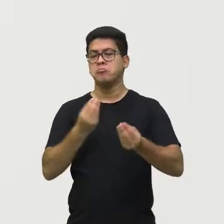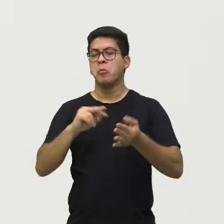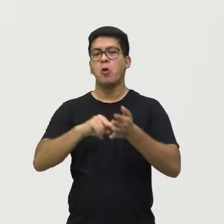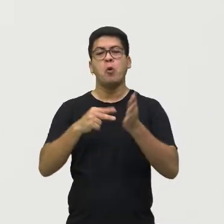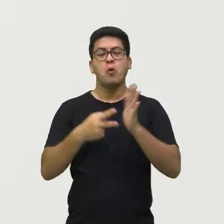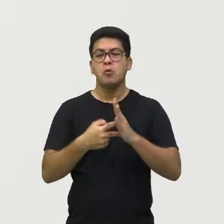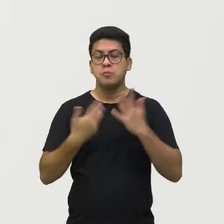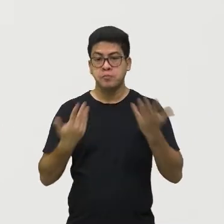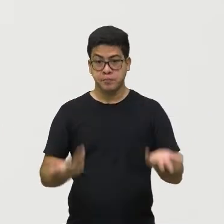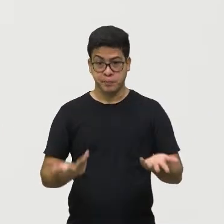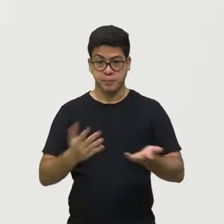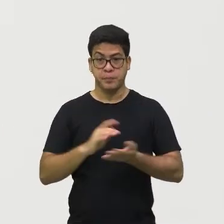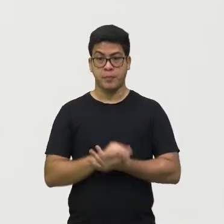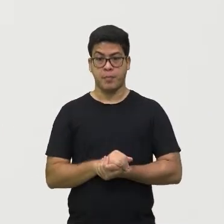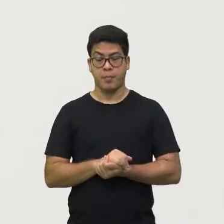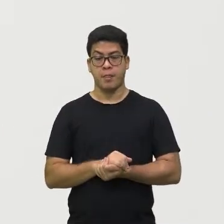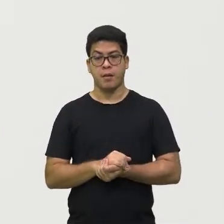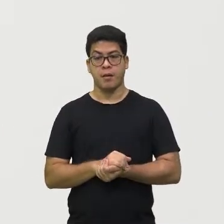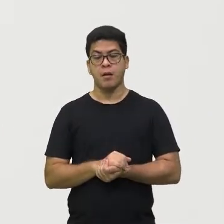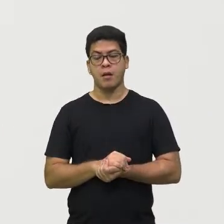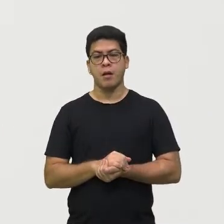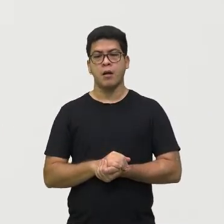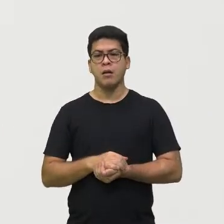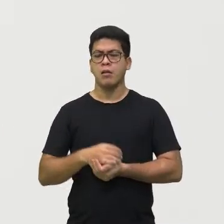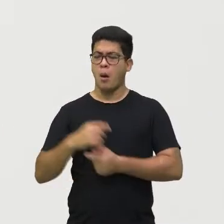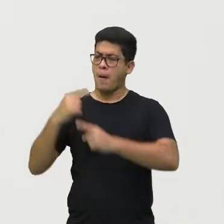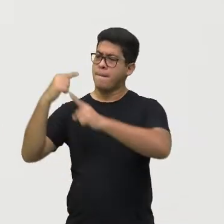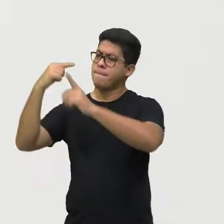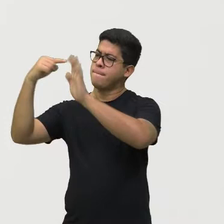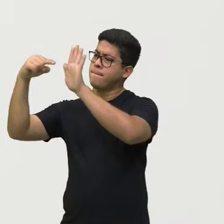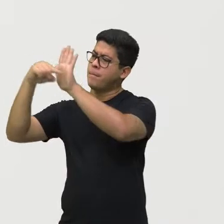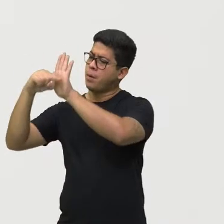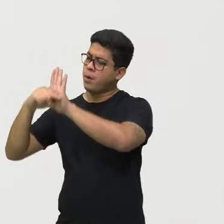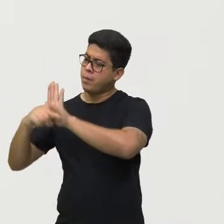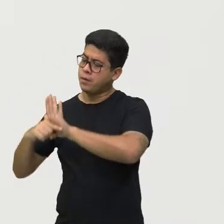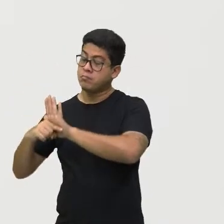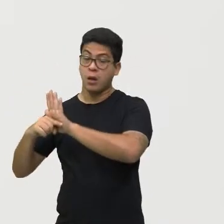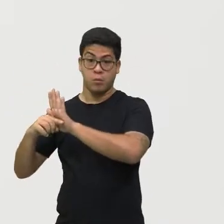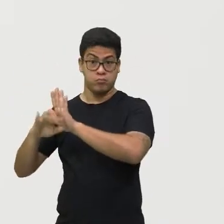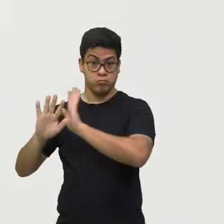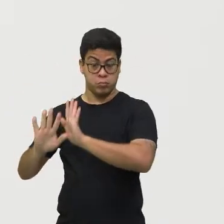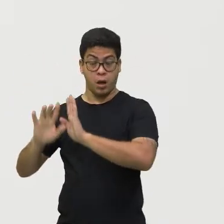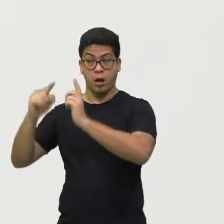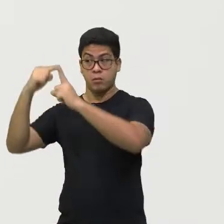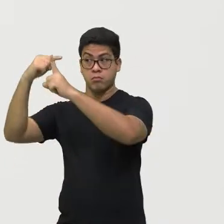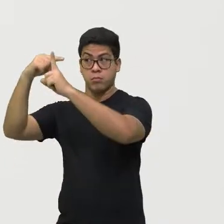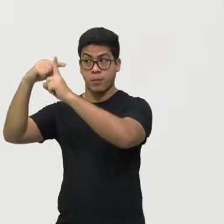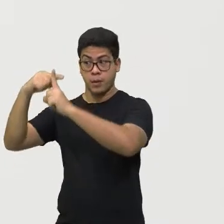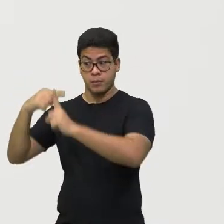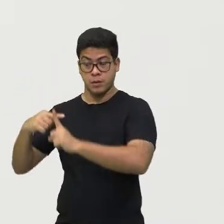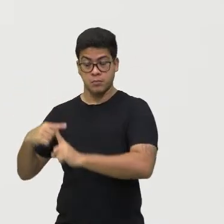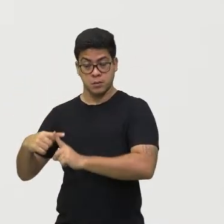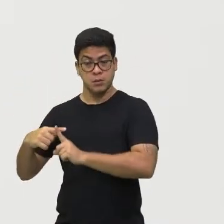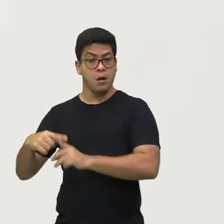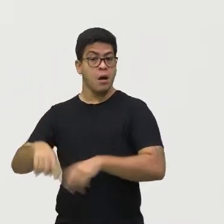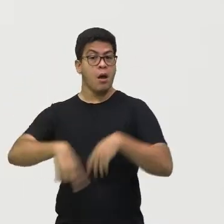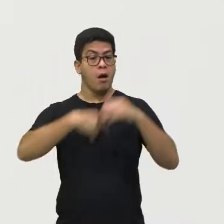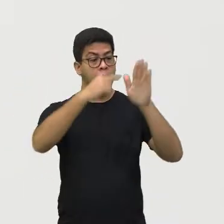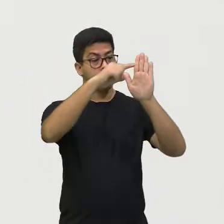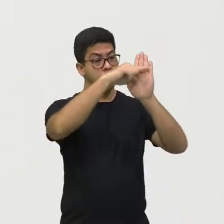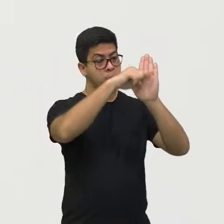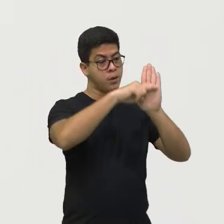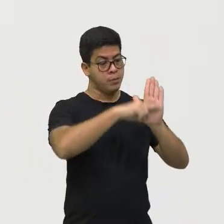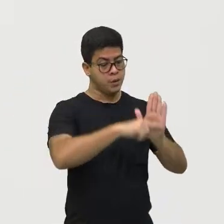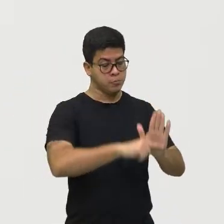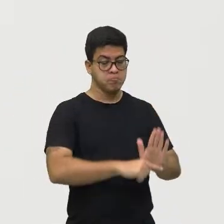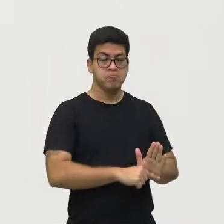temos dois casos, né? Aqui para placas paralelas, que é o caso que acontece, por exemplo, dentro dos capacitores. E aqui eu tenho uma carga